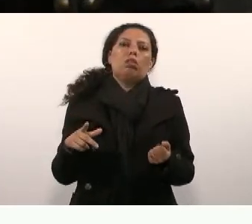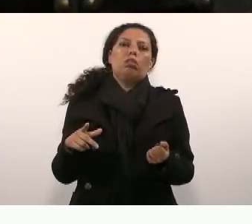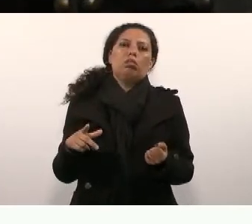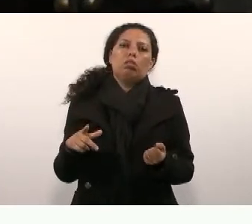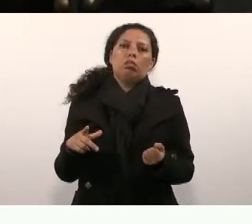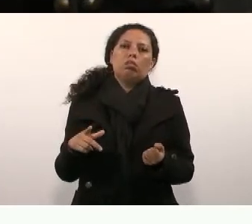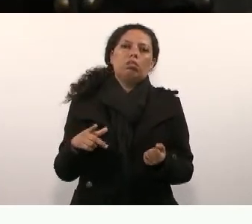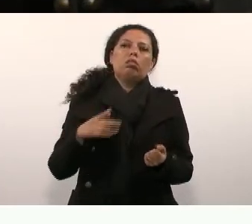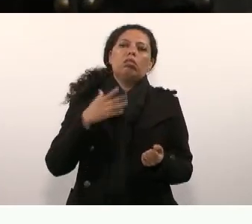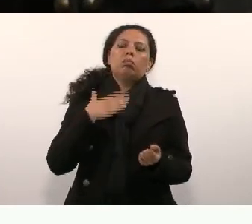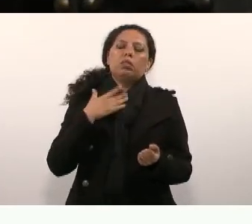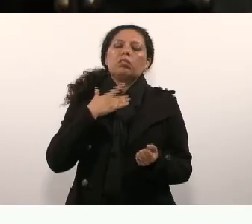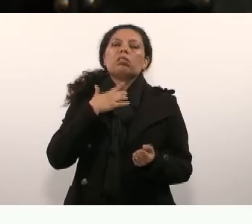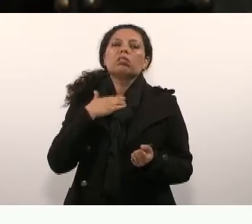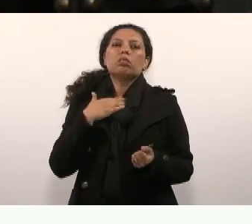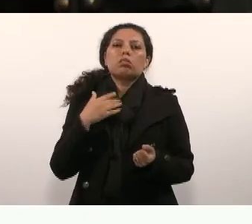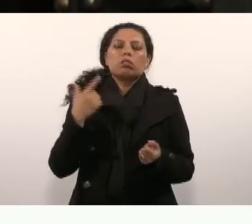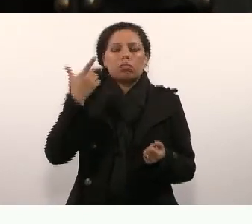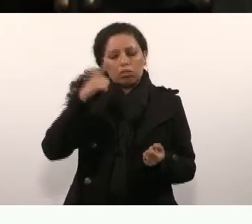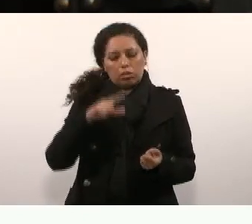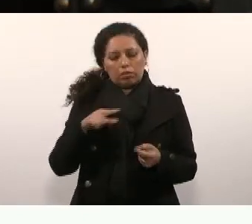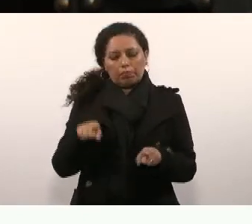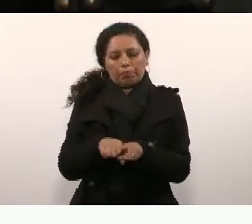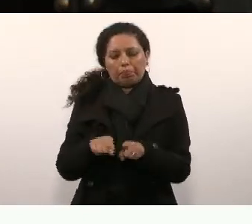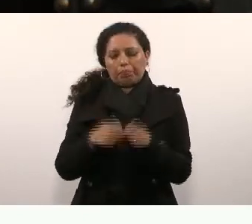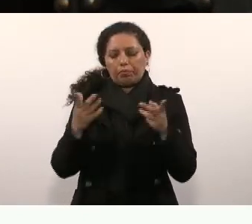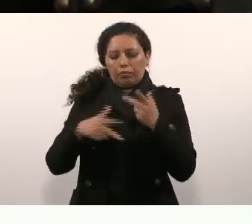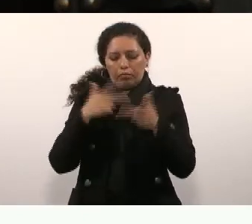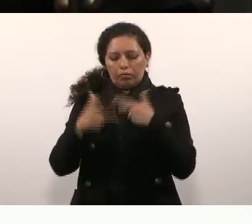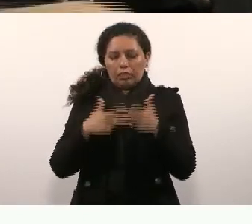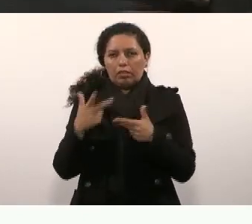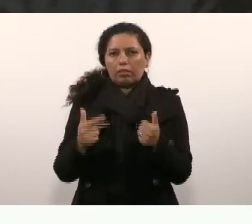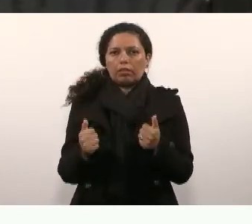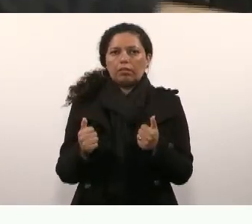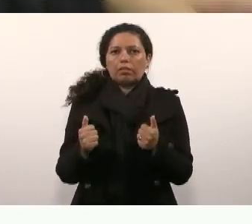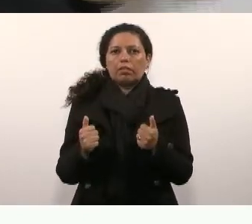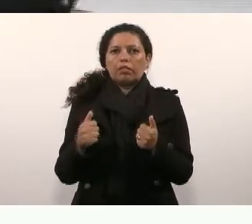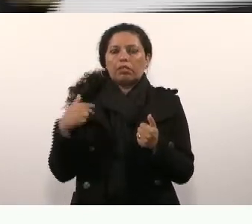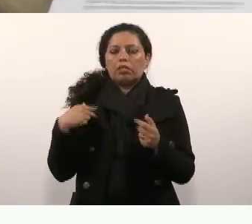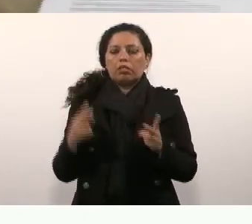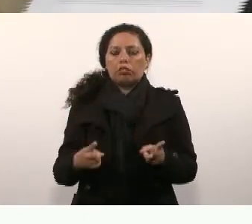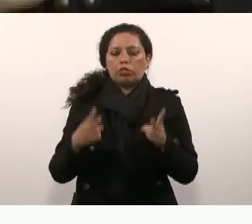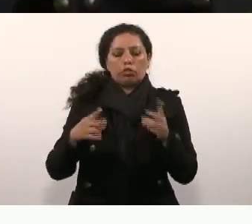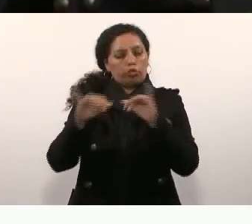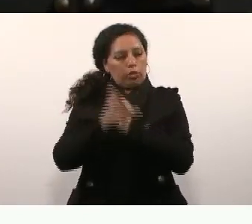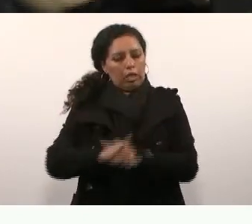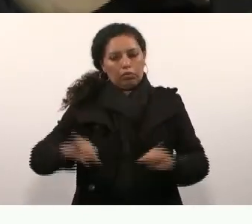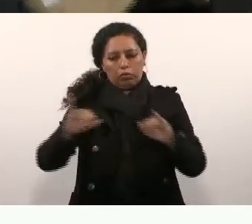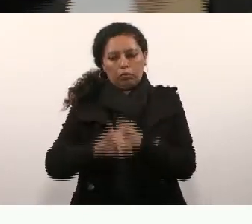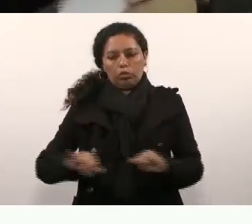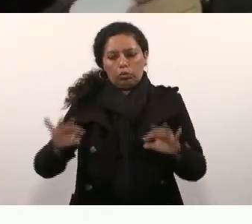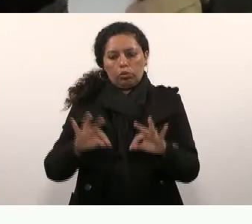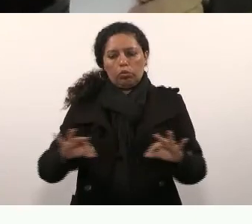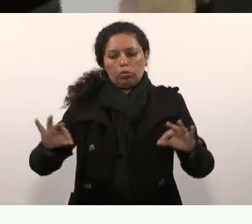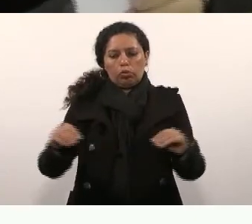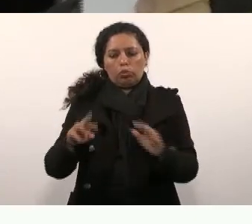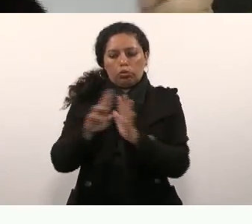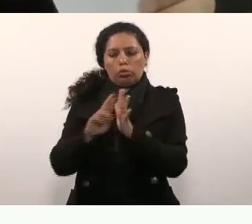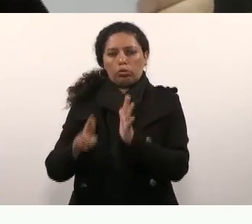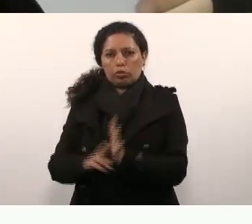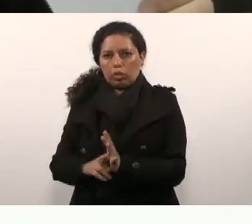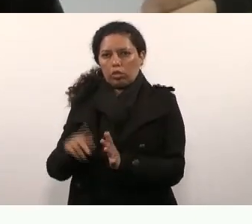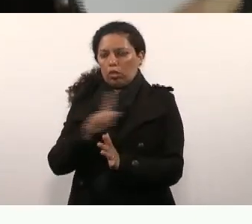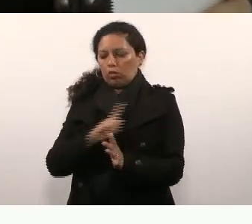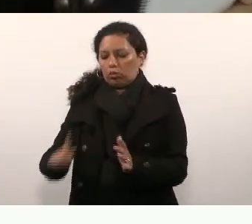a intenção. Queria também só deixar mais uma vez claro que vou manter-vos informado do envio do relatório